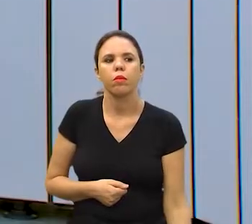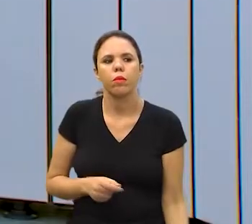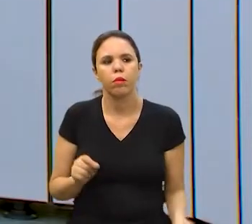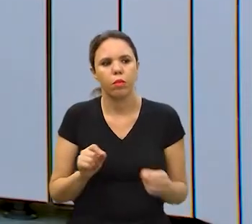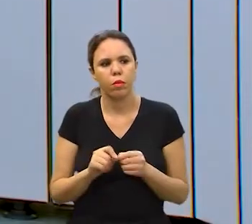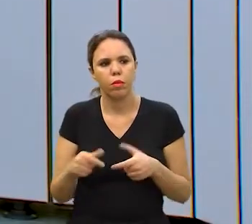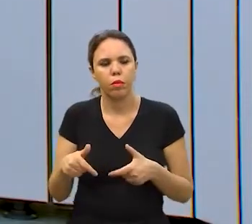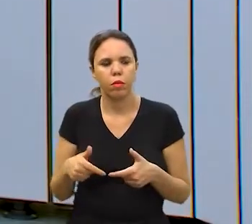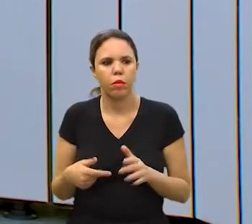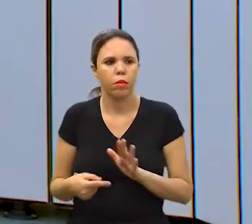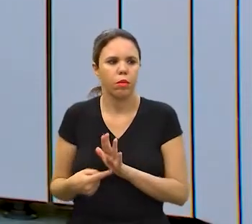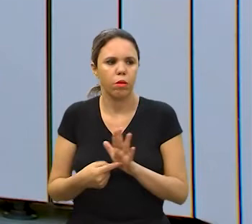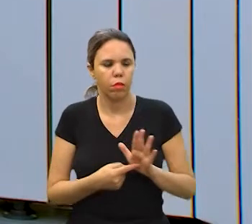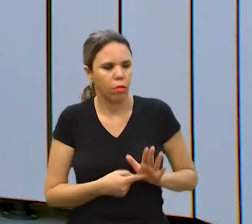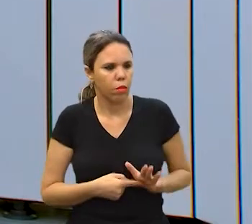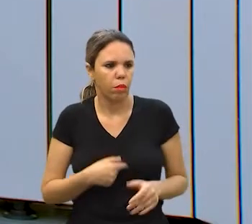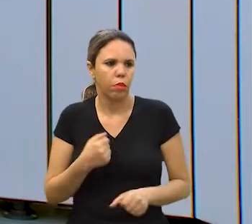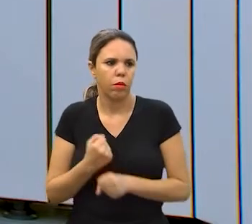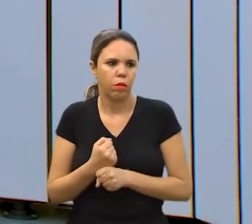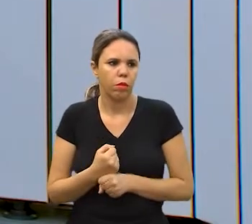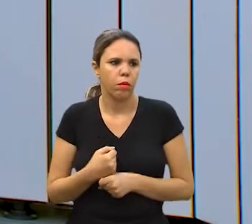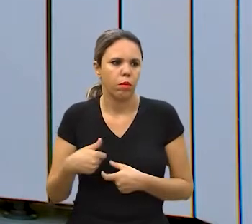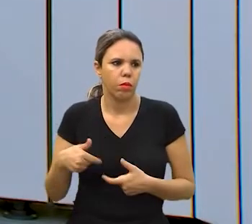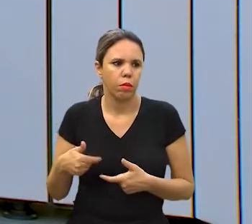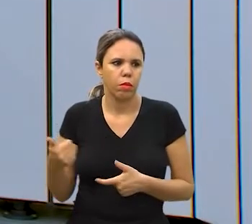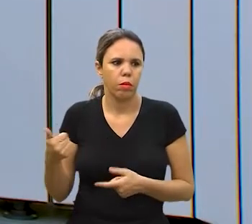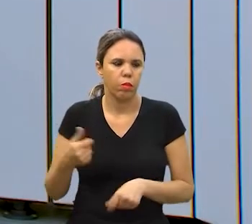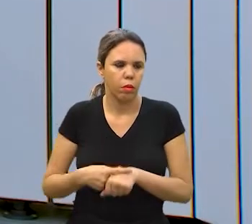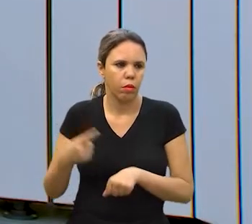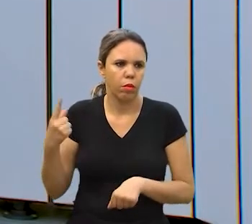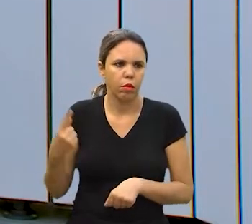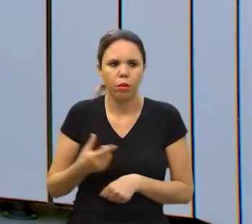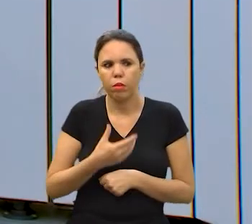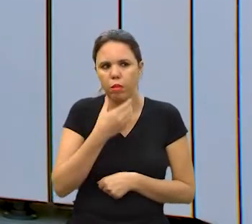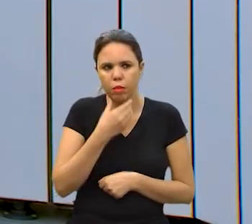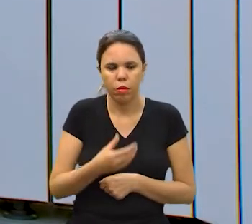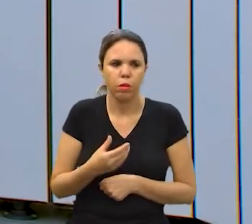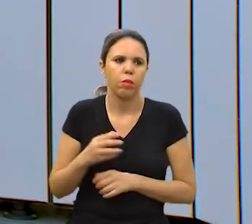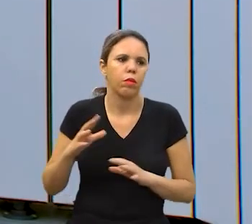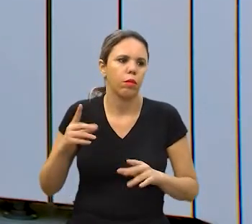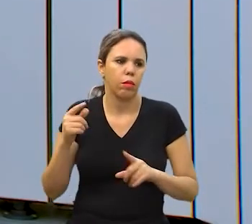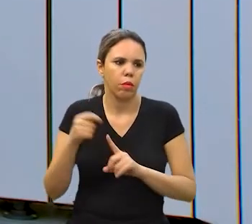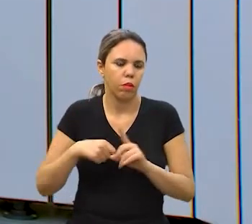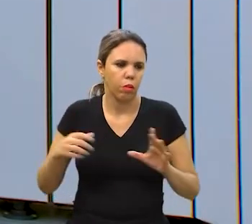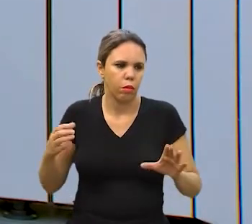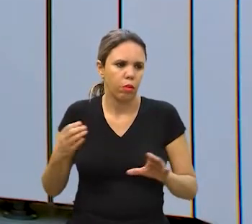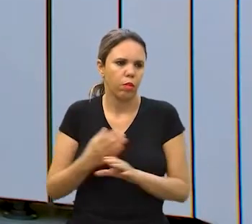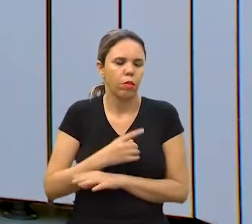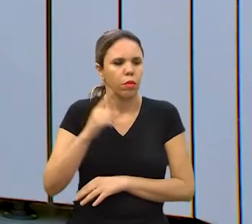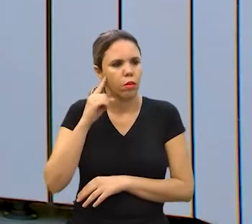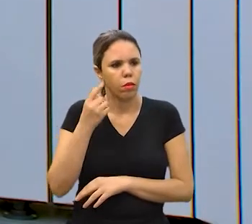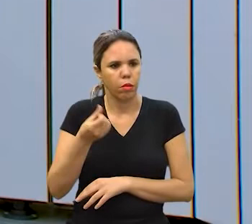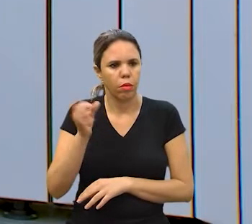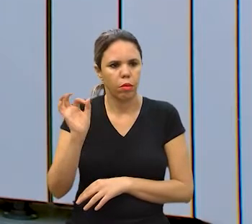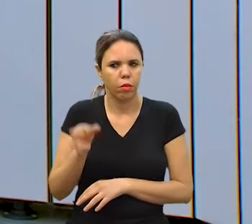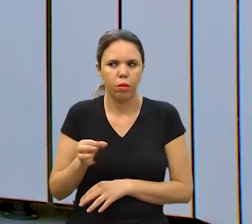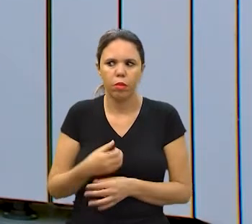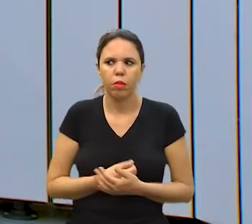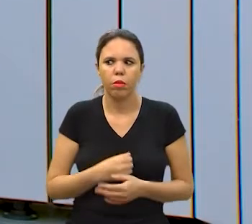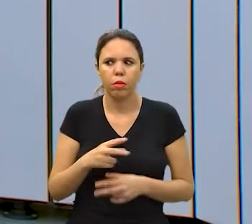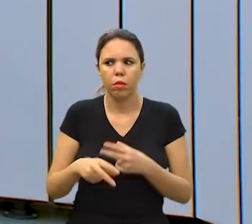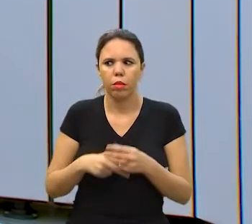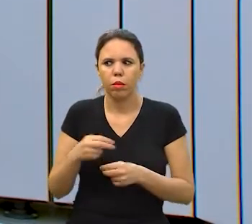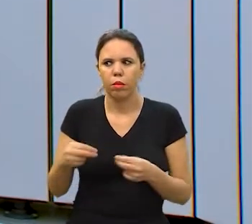tem que fazer um trabalho para mostrar. Esse ano é um trabalho que é a primeira vez, é dezembro todo, dezembro branco, dia 6 é o dia